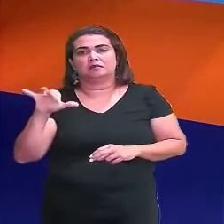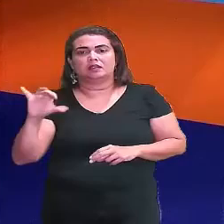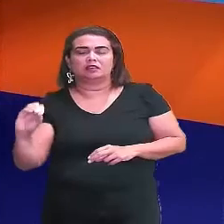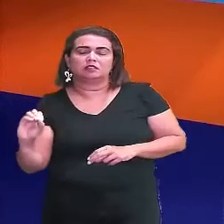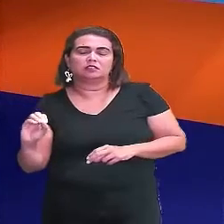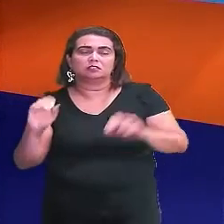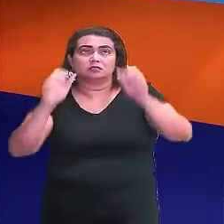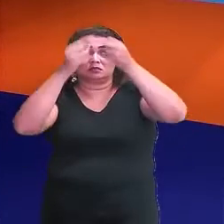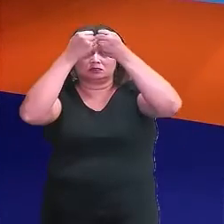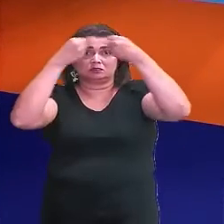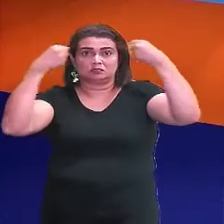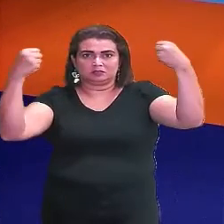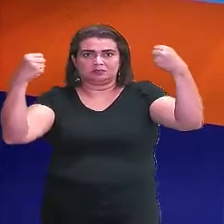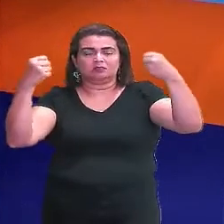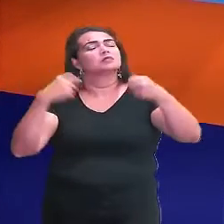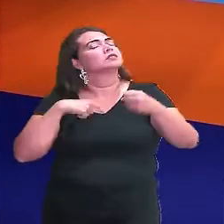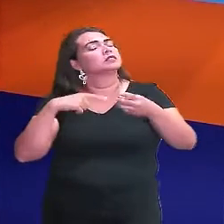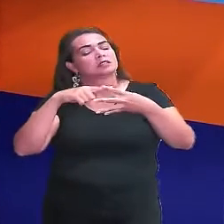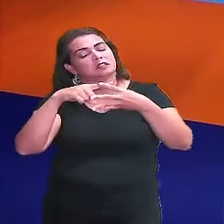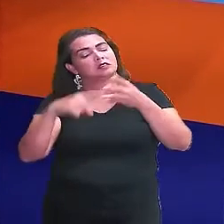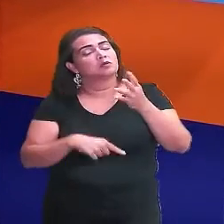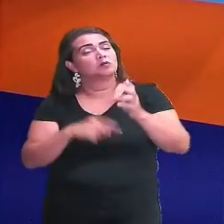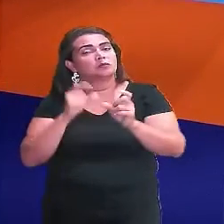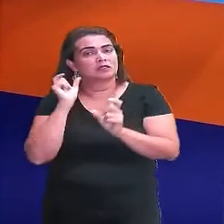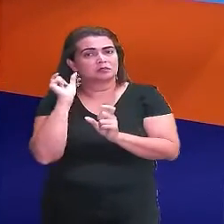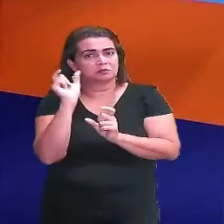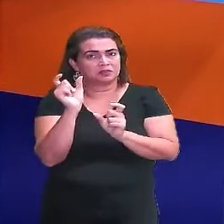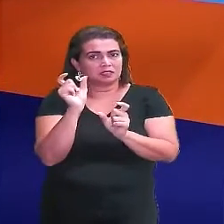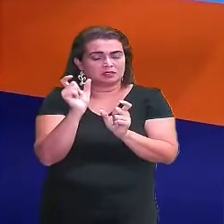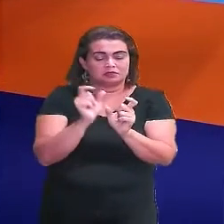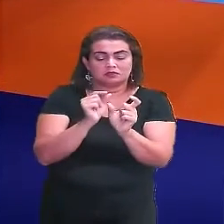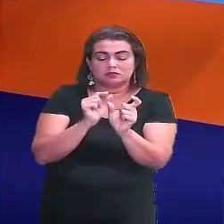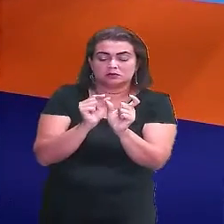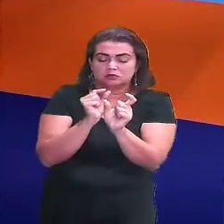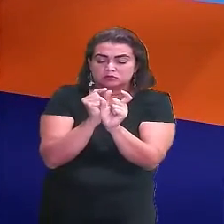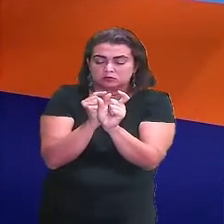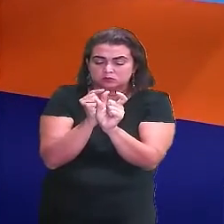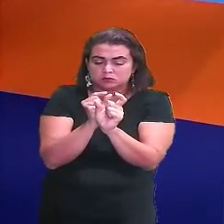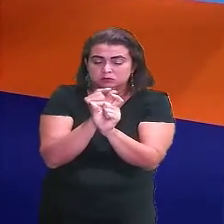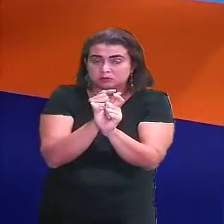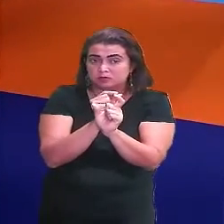Armário. Então, temos essas 4 palavras que são exemplos de